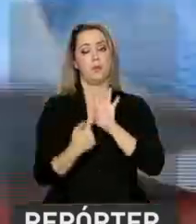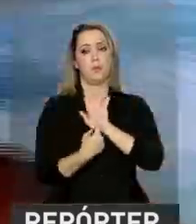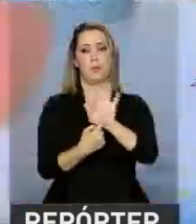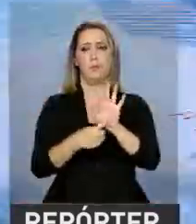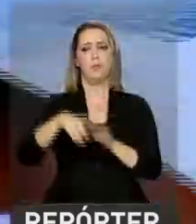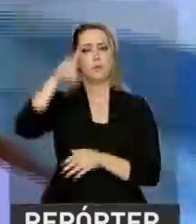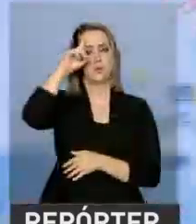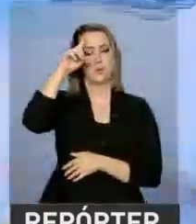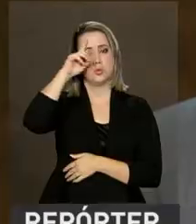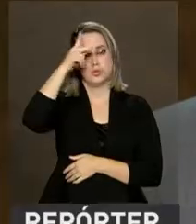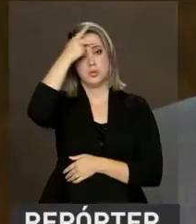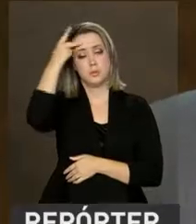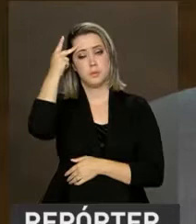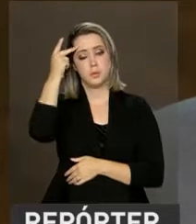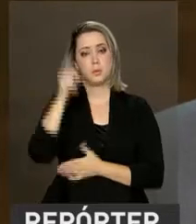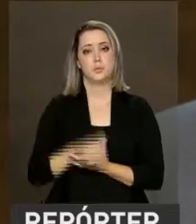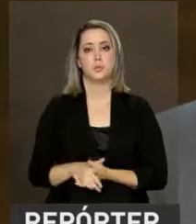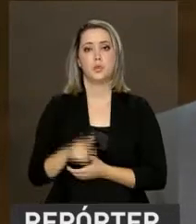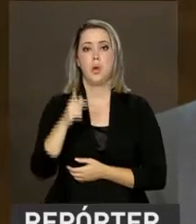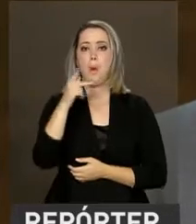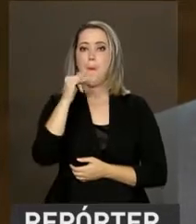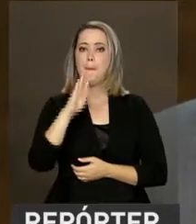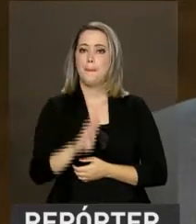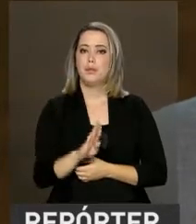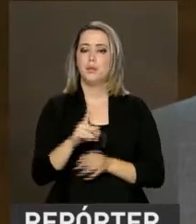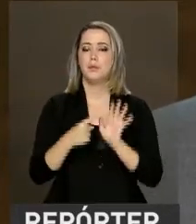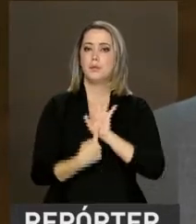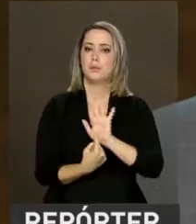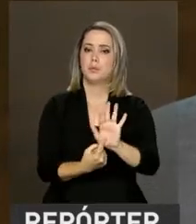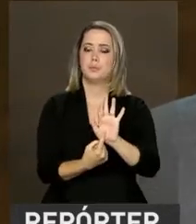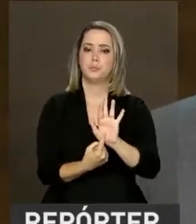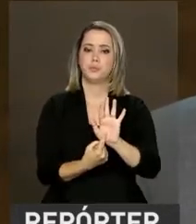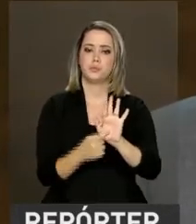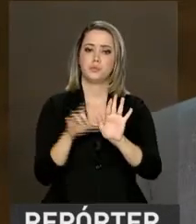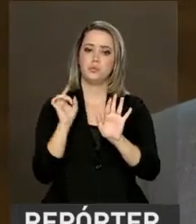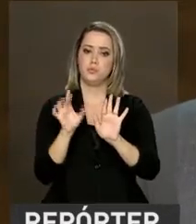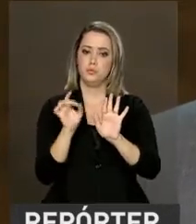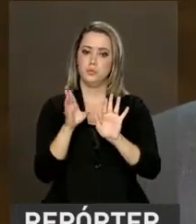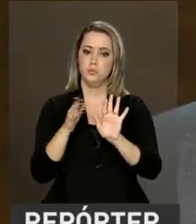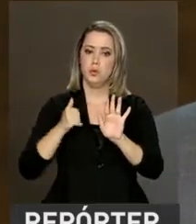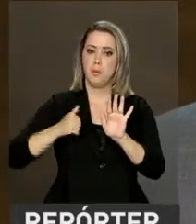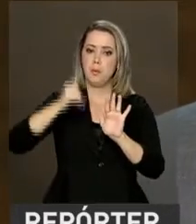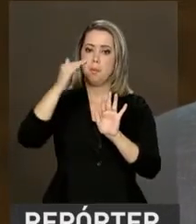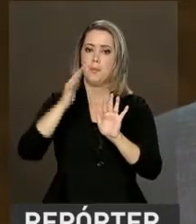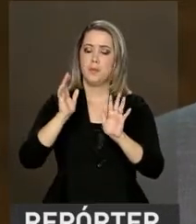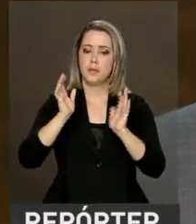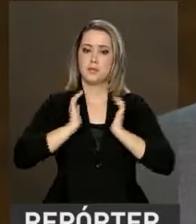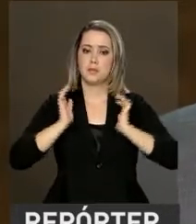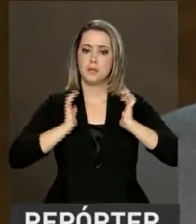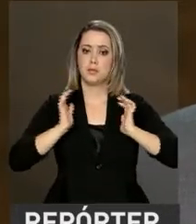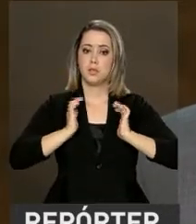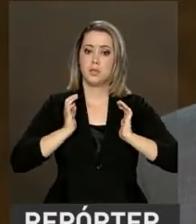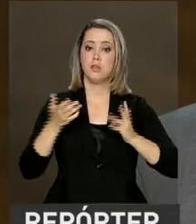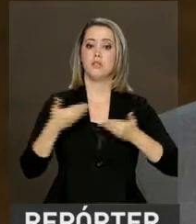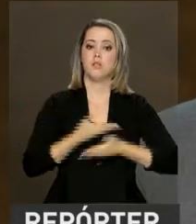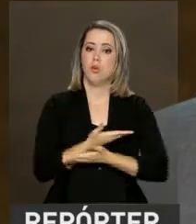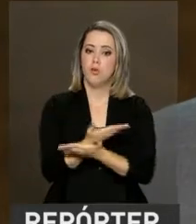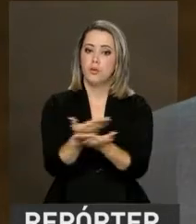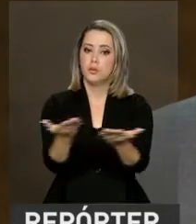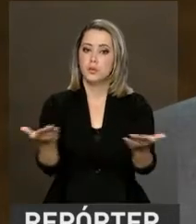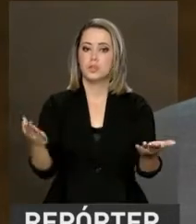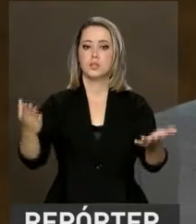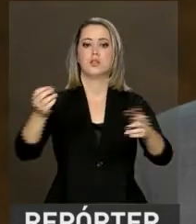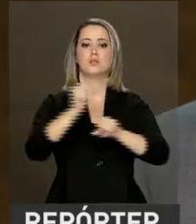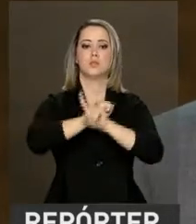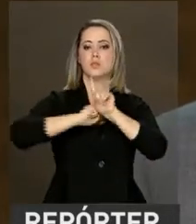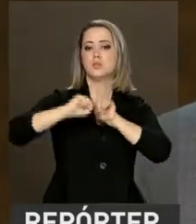dia a dia do cidadão. O PIB, ele reflete não só mais bens e serviços disponíveis para a sociedade, como